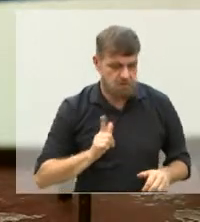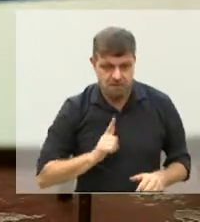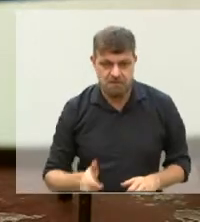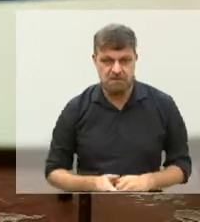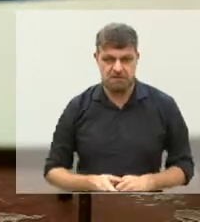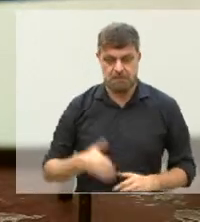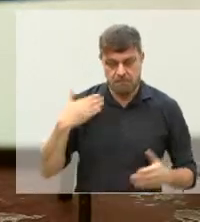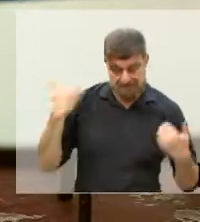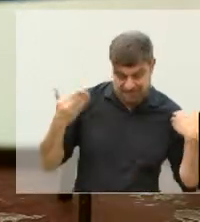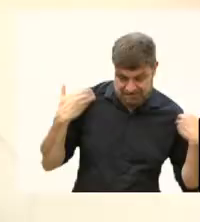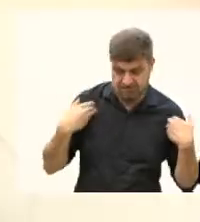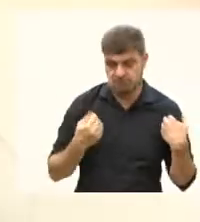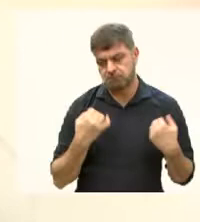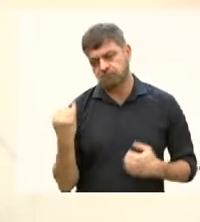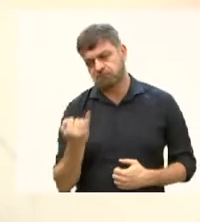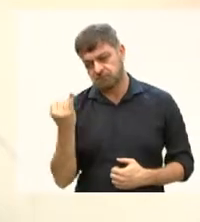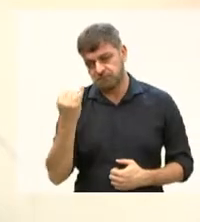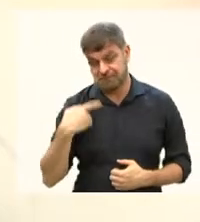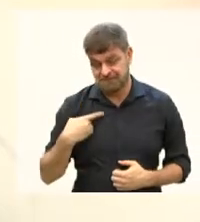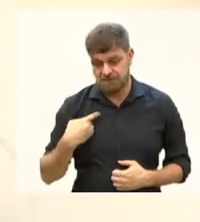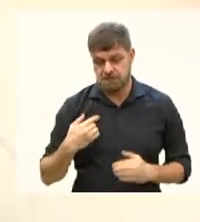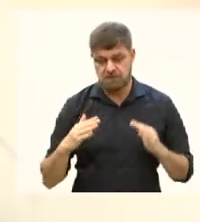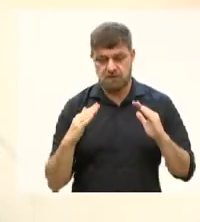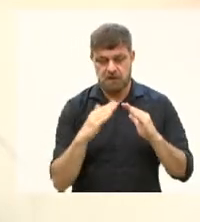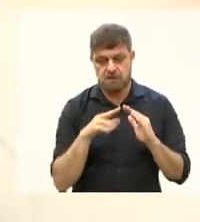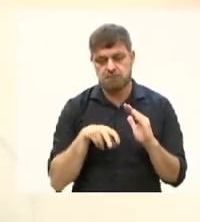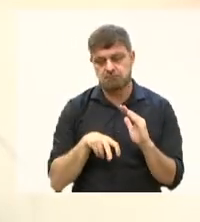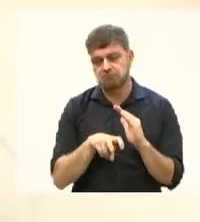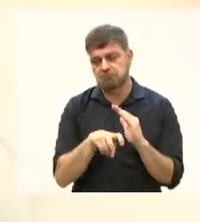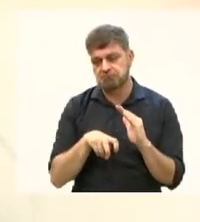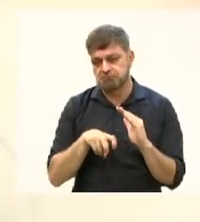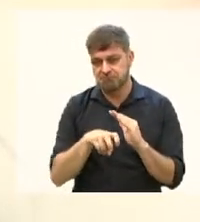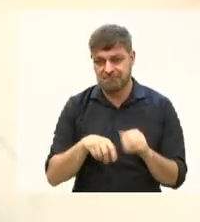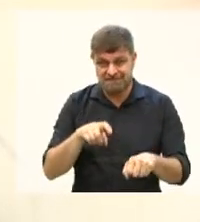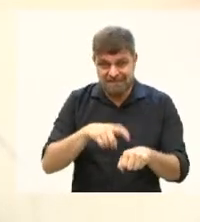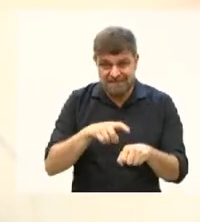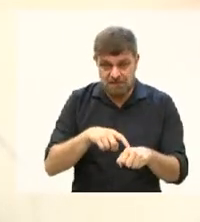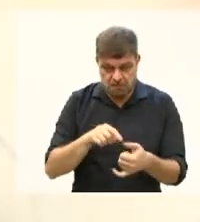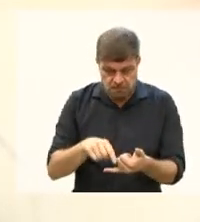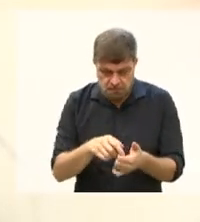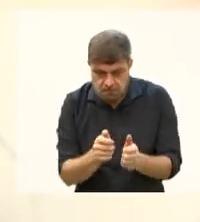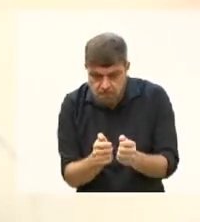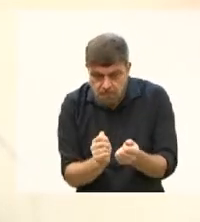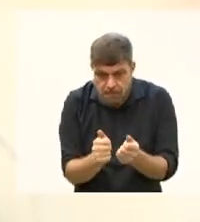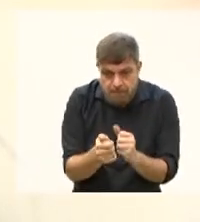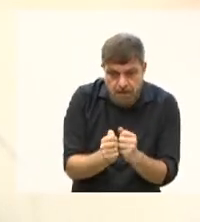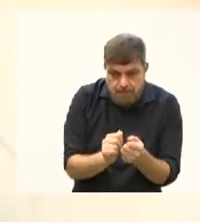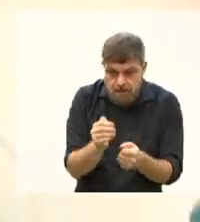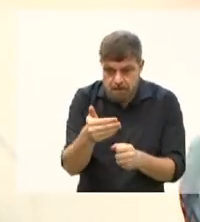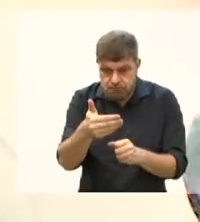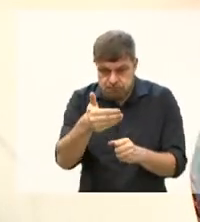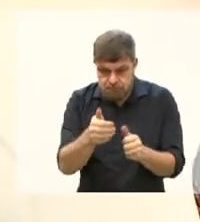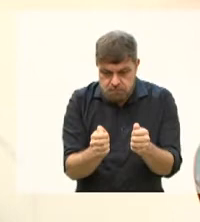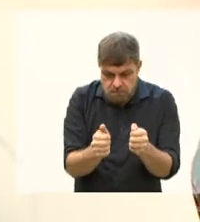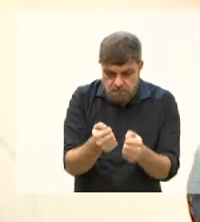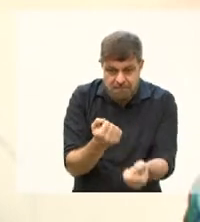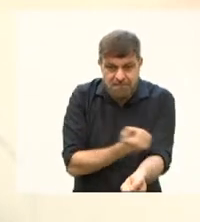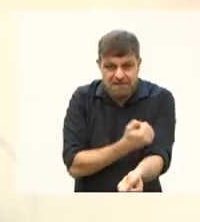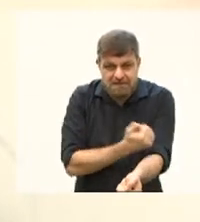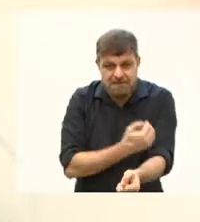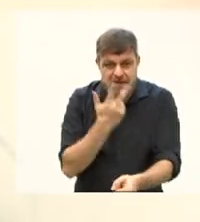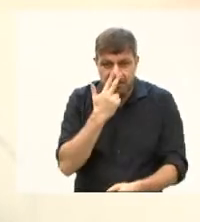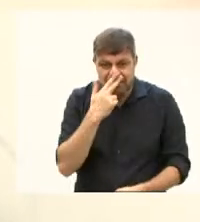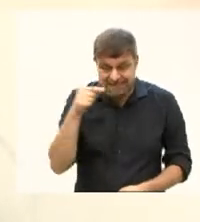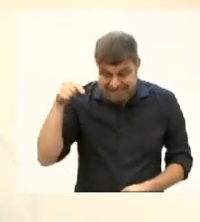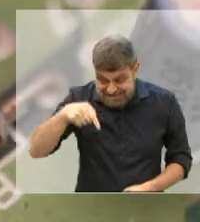cultura e etc. Mas nas horas de jogos, por exemplo, que é viciante, se